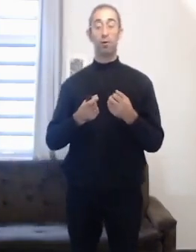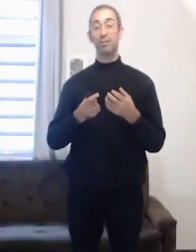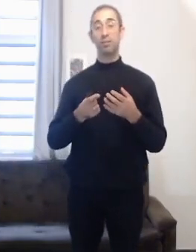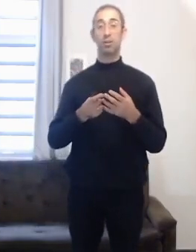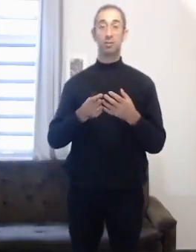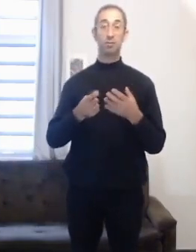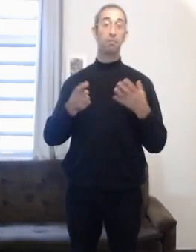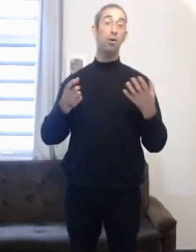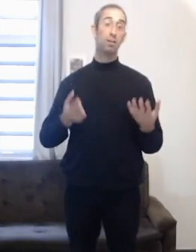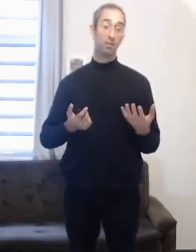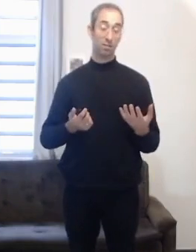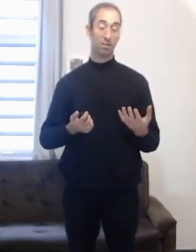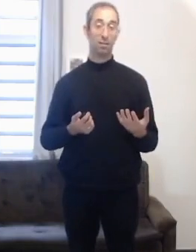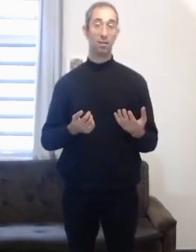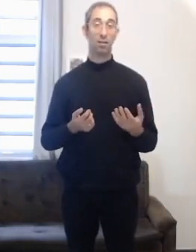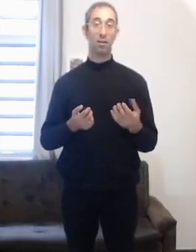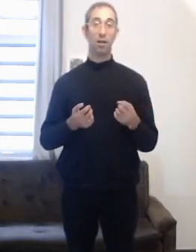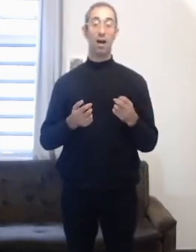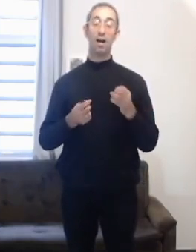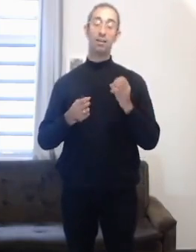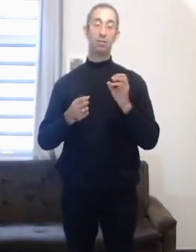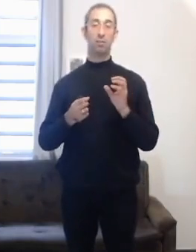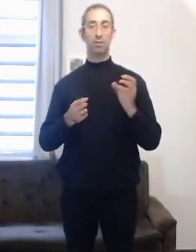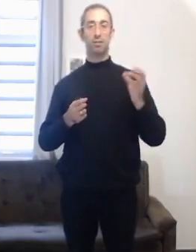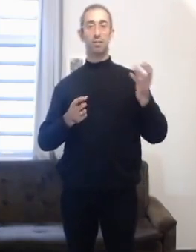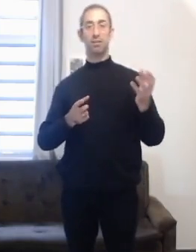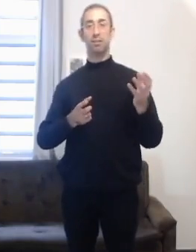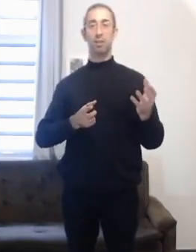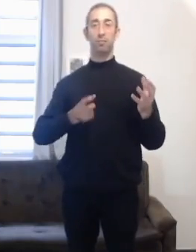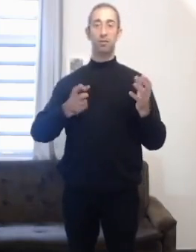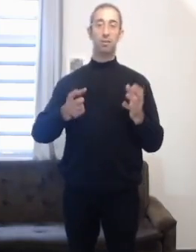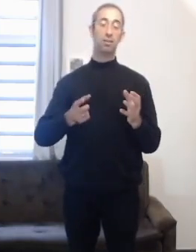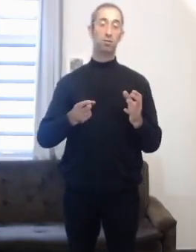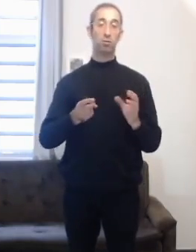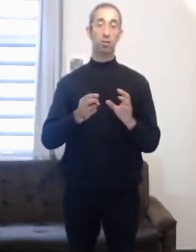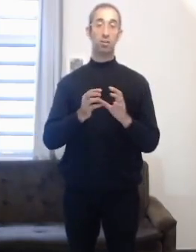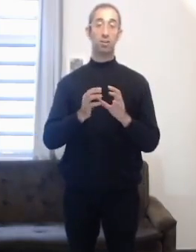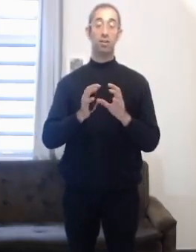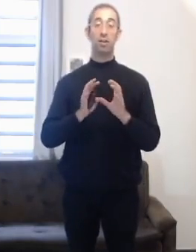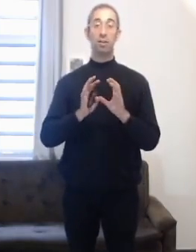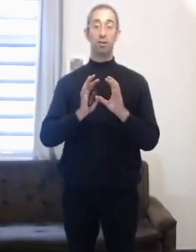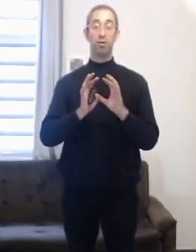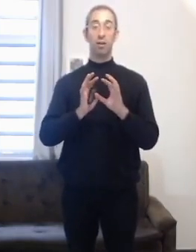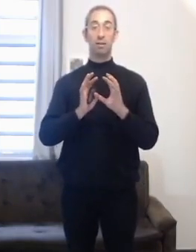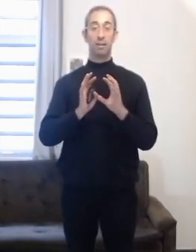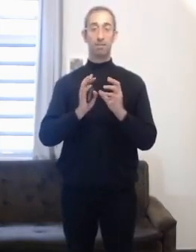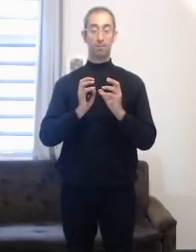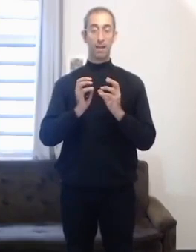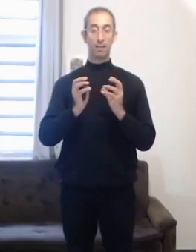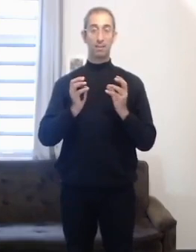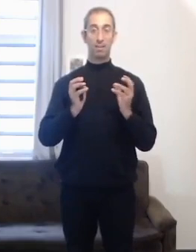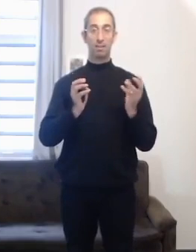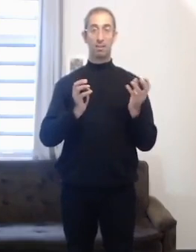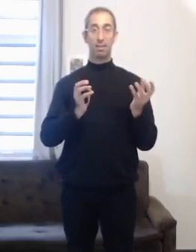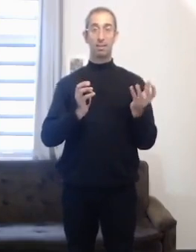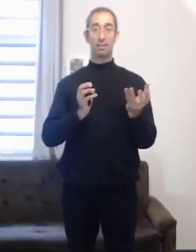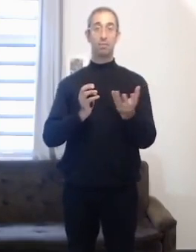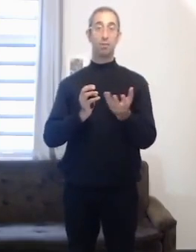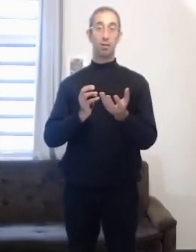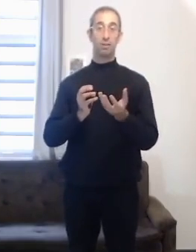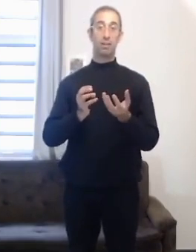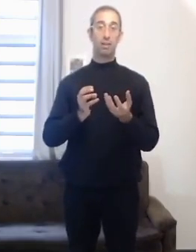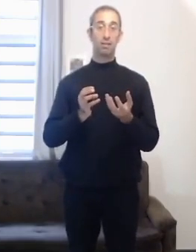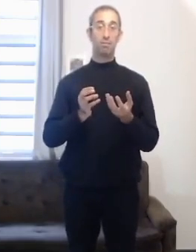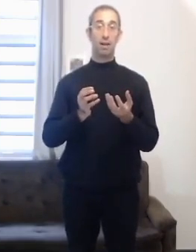sobre isso, propor essas nossas hipóteses, né? Ah, isso aqui pode ser desse jeito, pode ser desse outro. A gente, então, pensa, cria